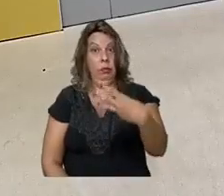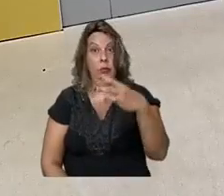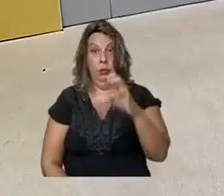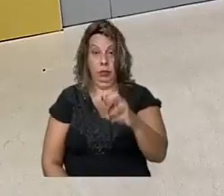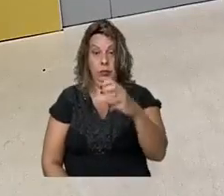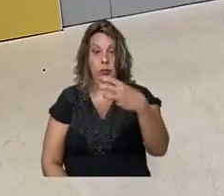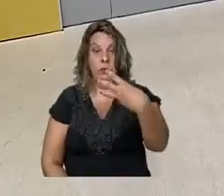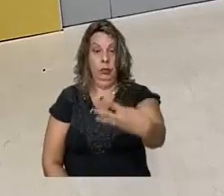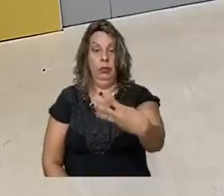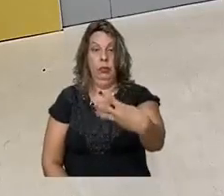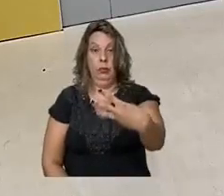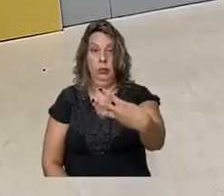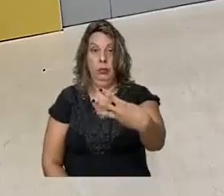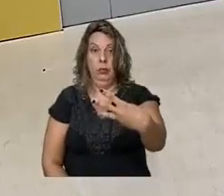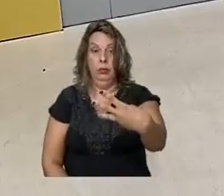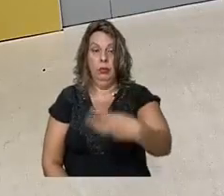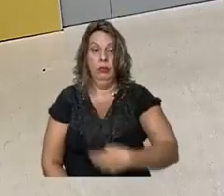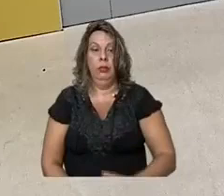53,